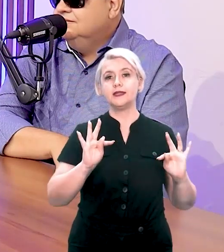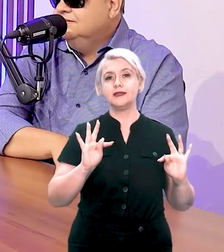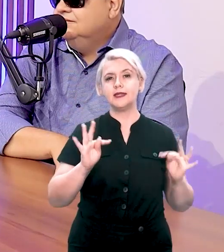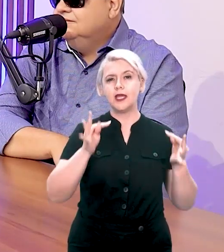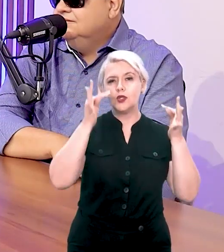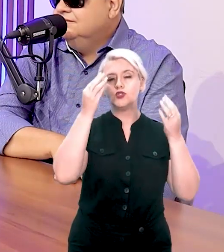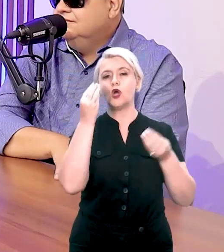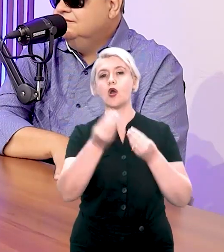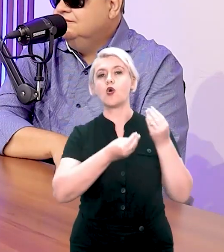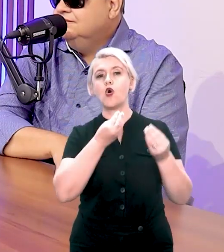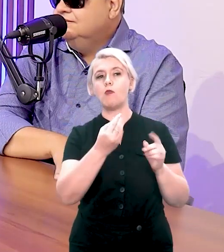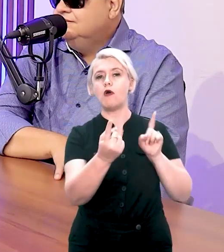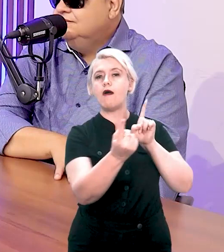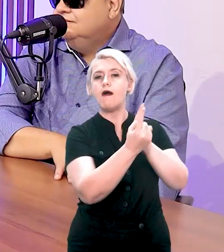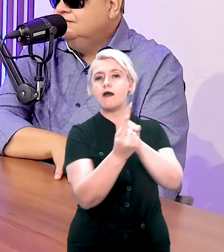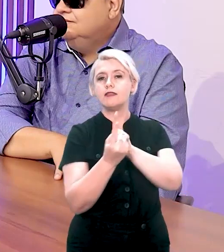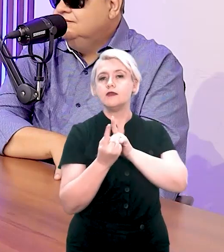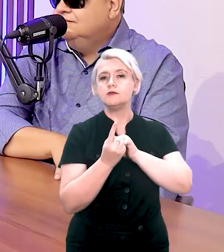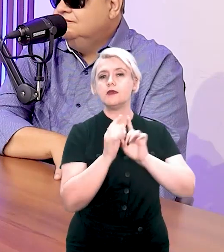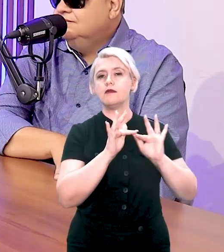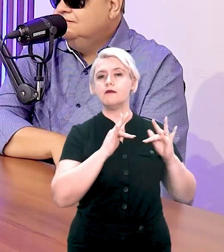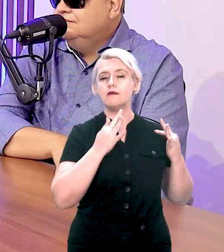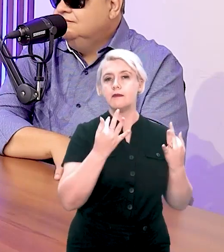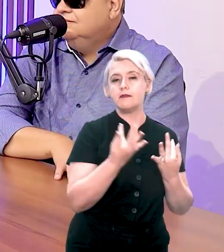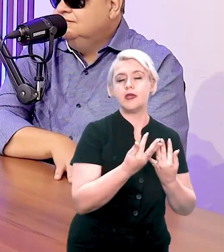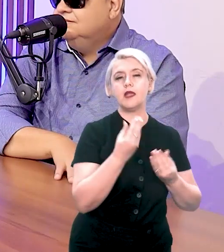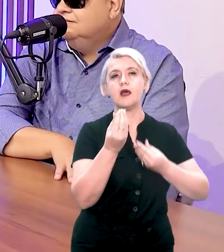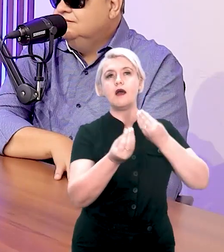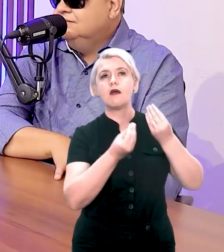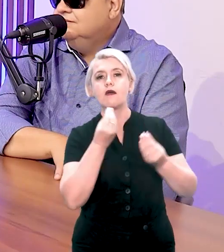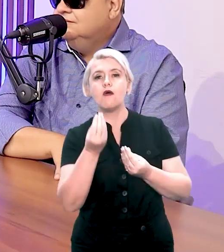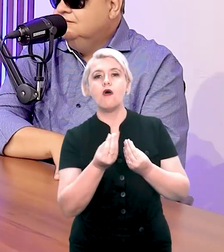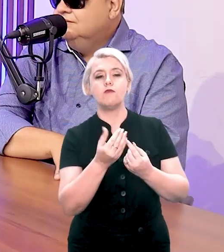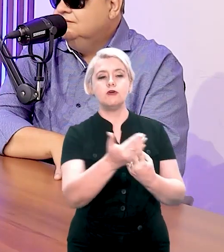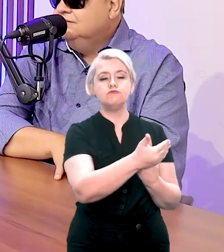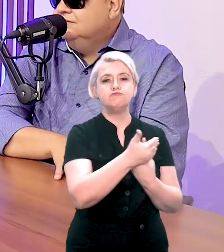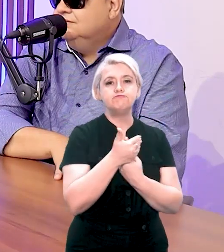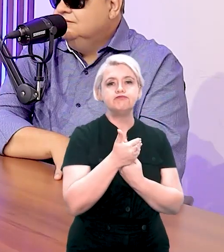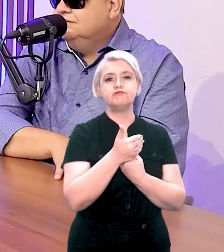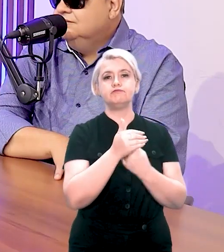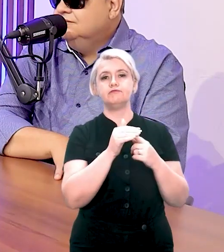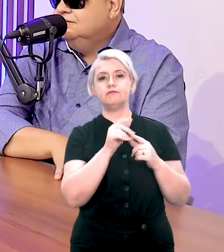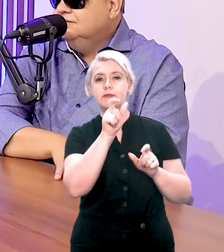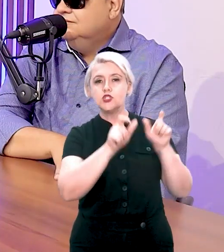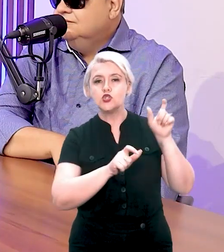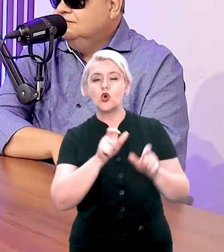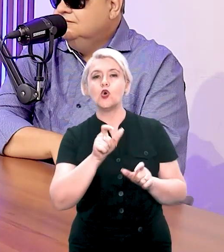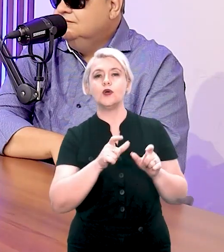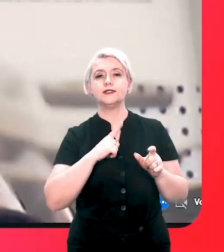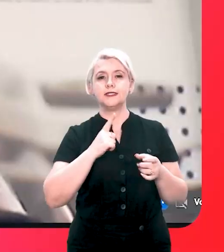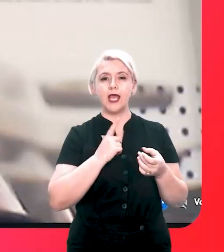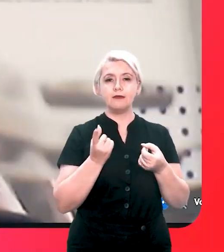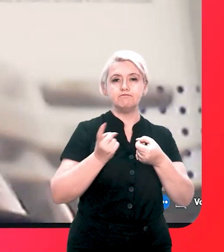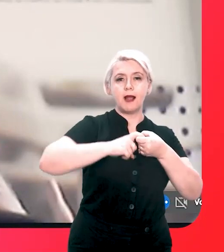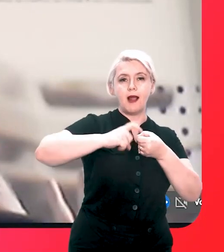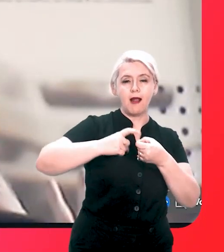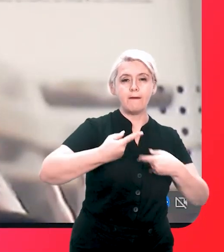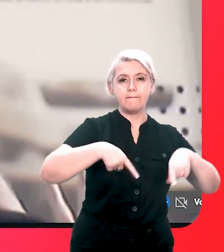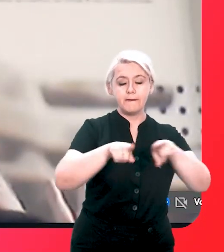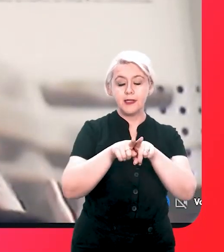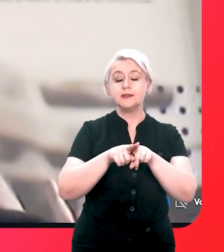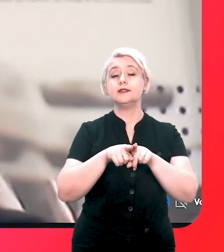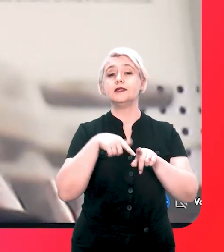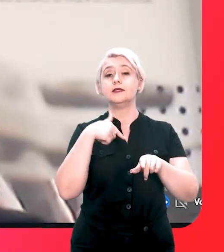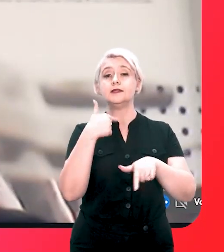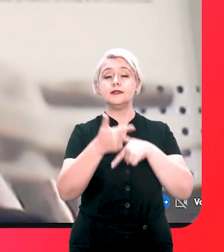como atender as famílias, de como atender essas pessoas, os nossos assistidos, né?